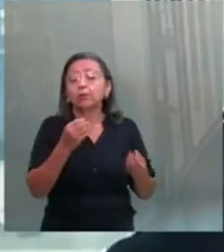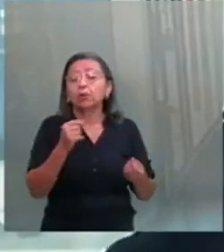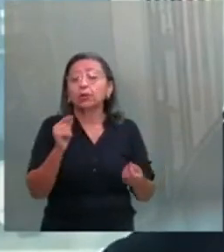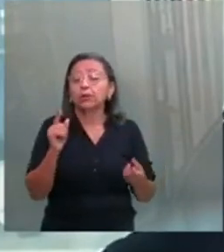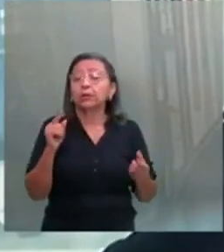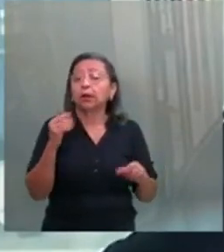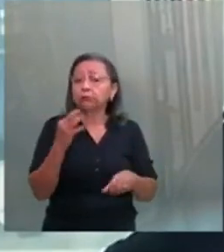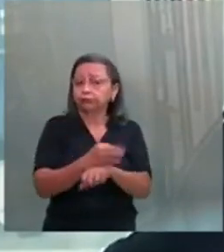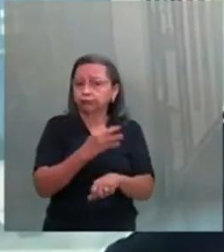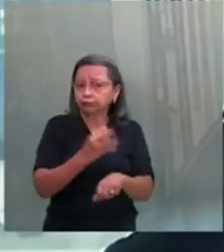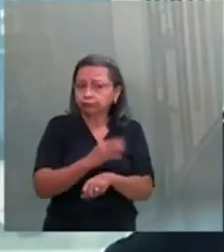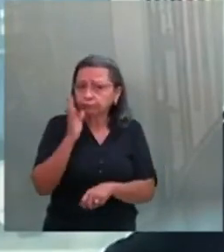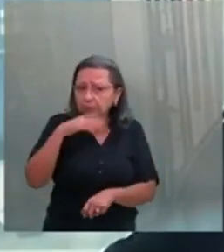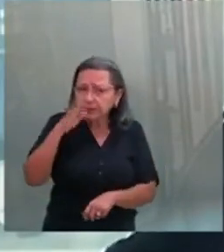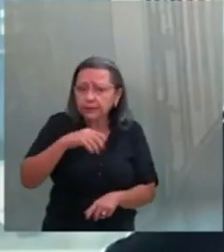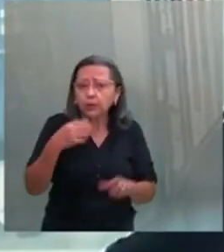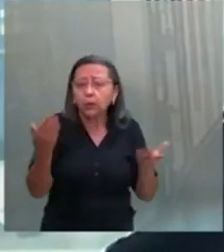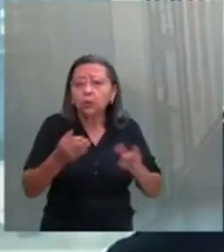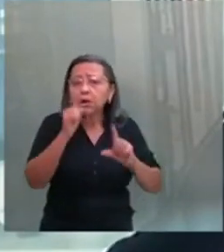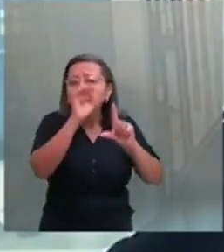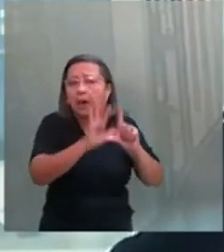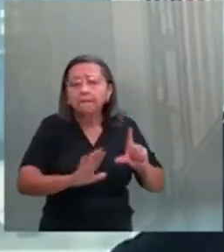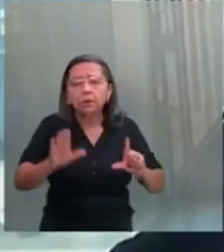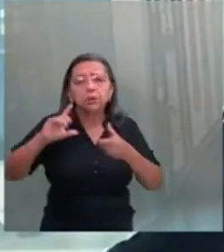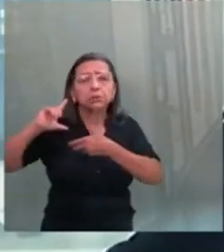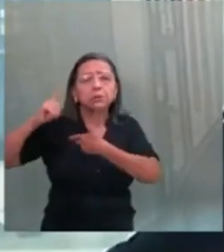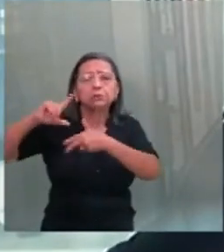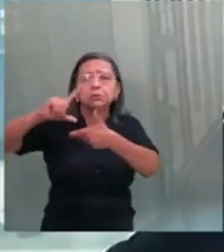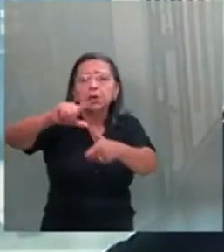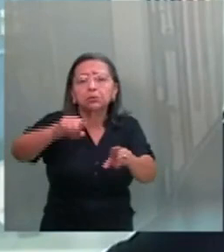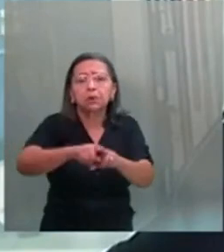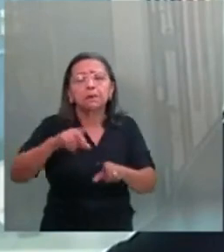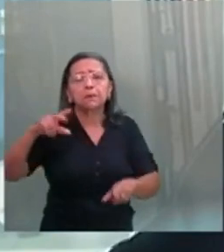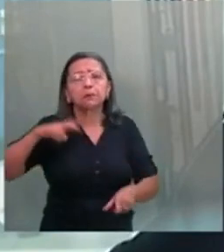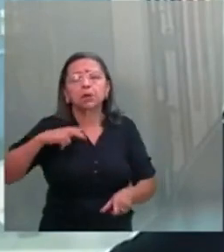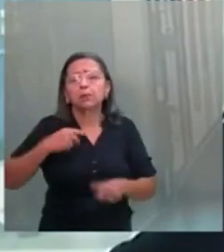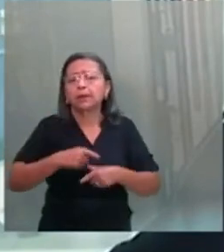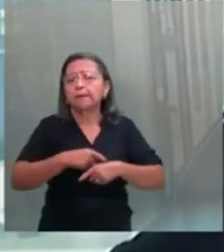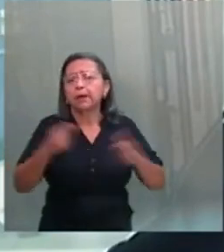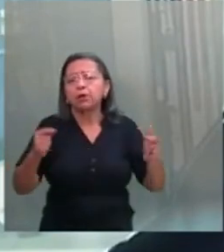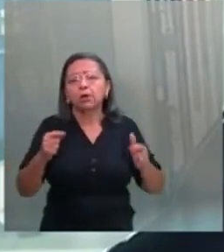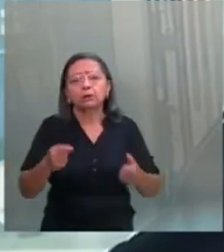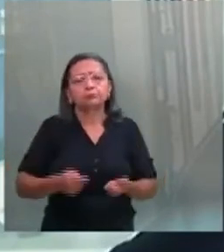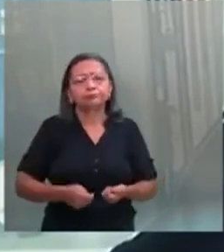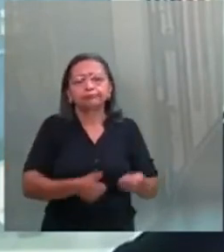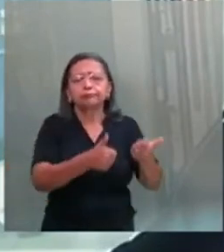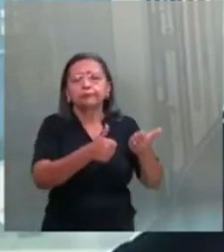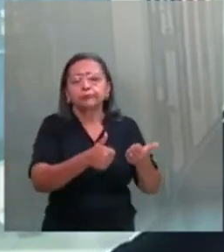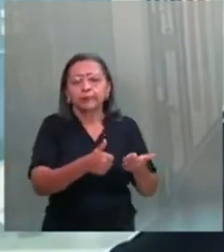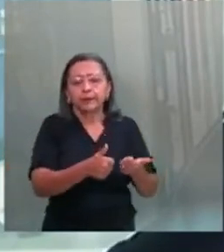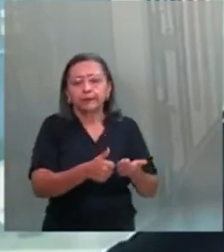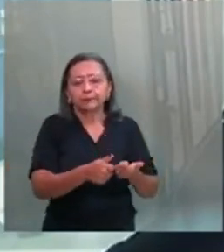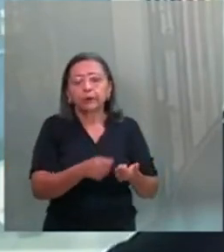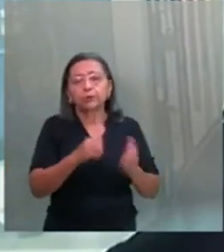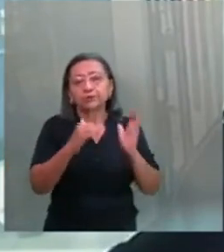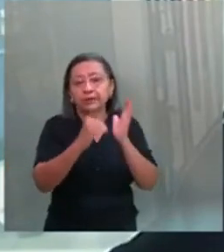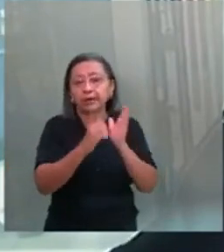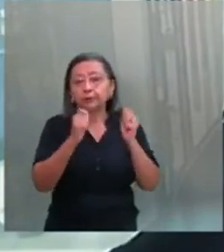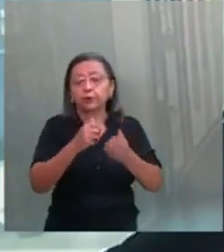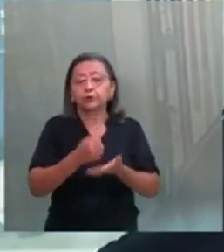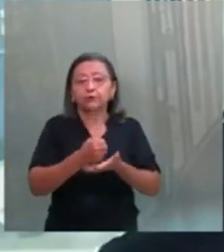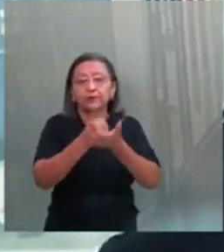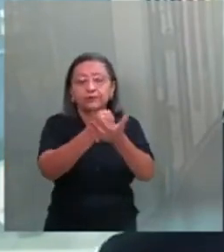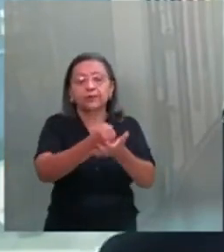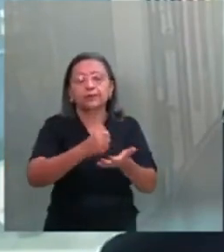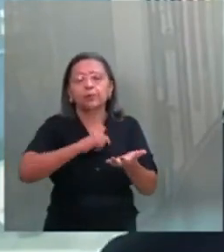hoje a mídia é tradicional e particular, é uma das maiores beneficiárias do que o Senado pode oferecer, tal a